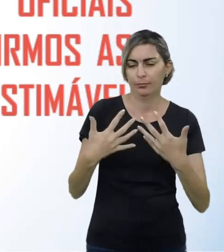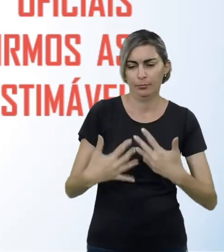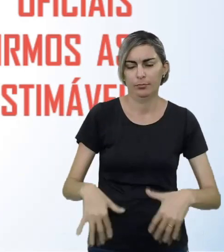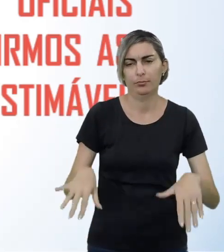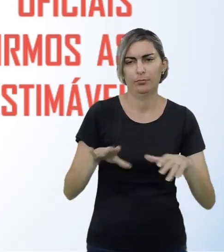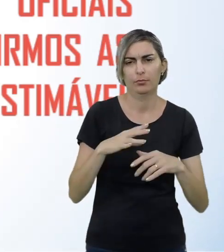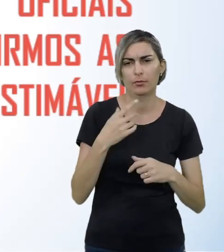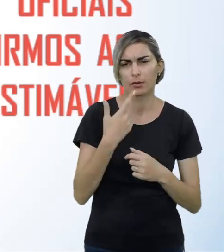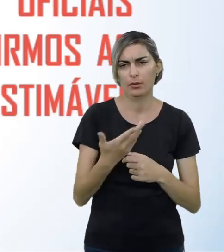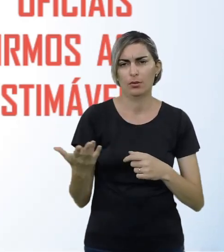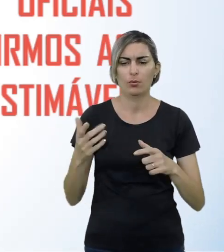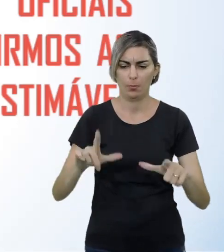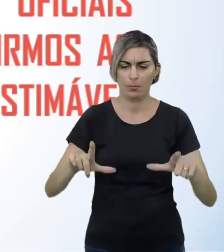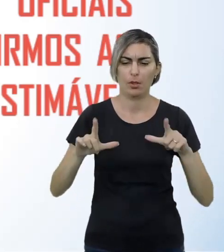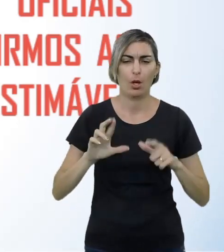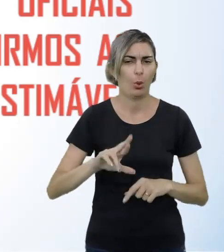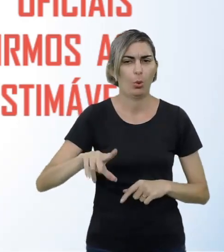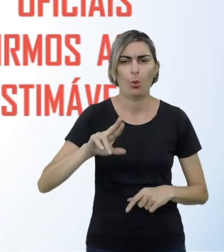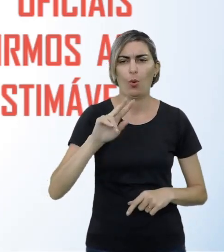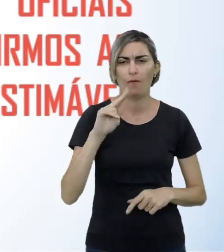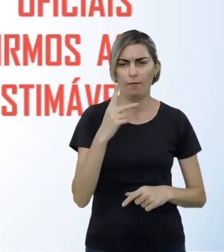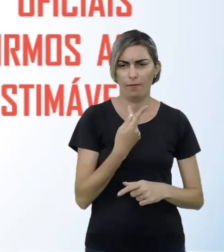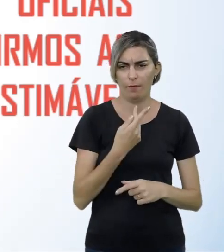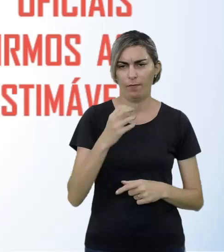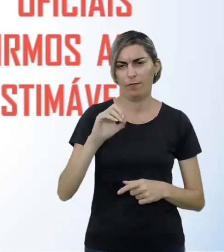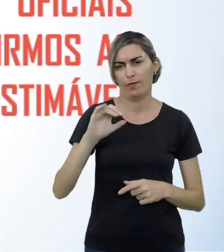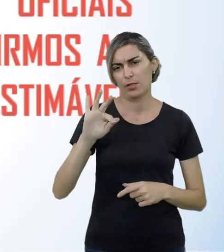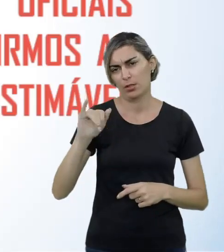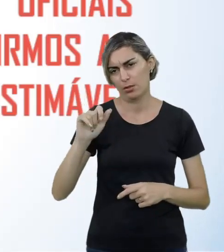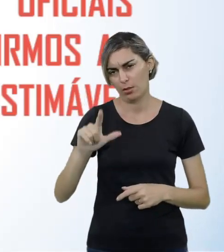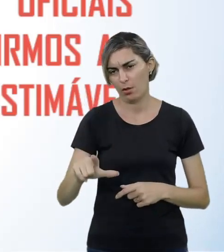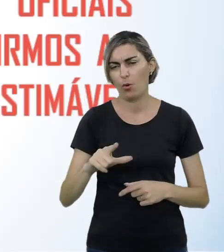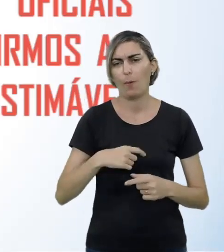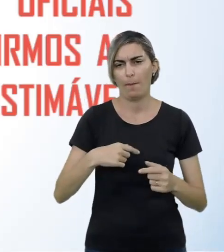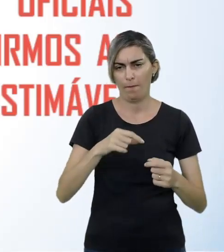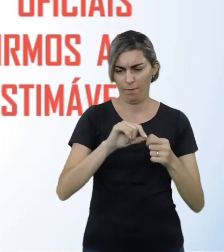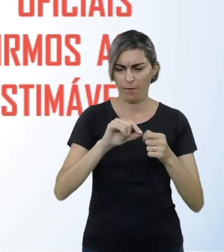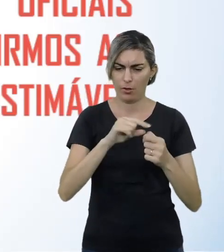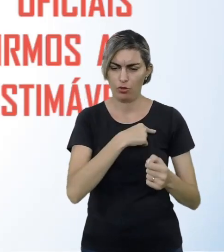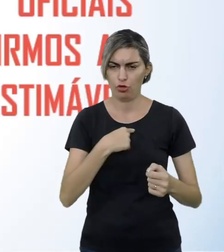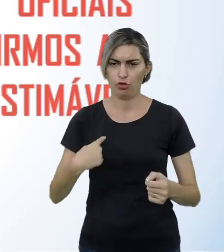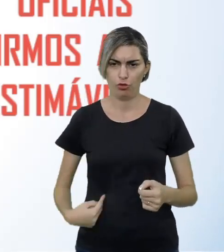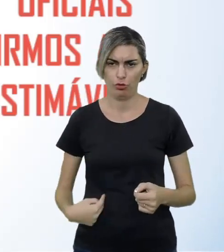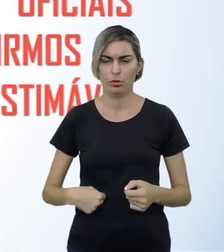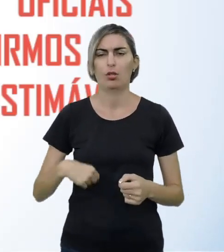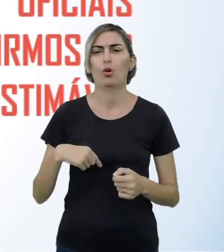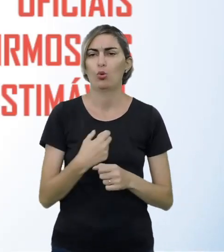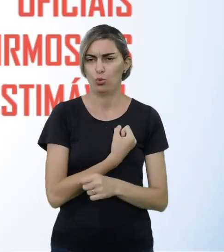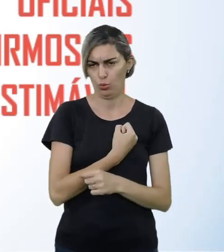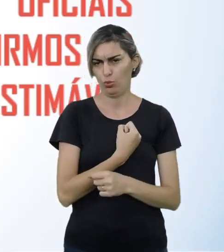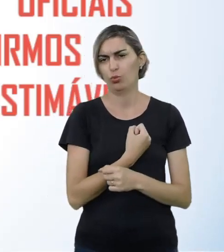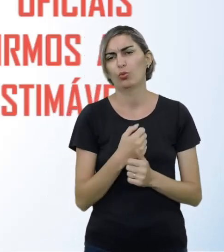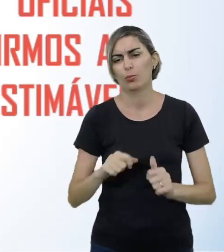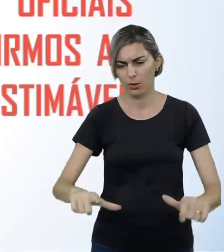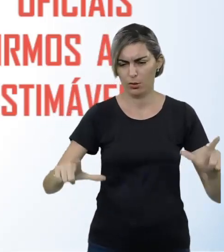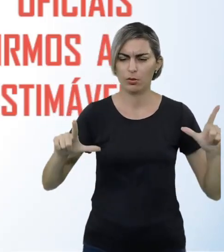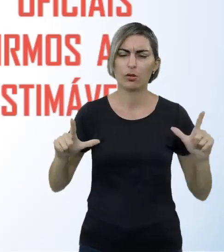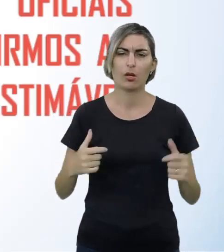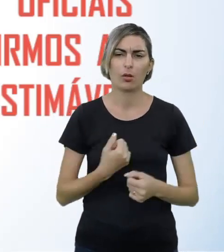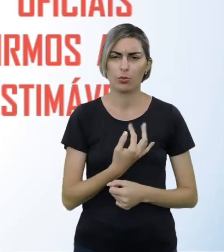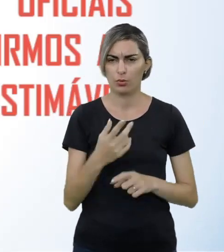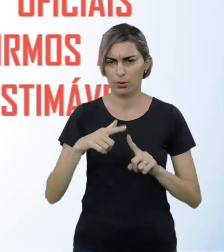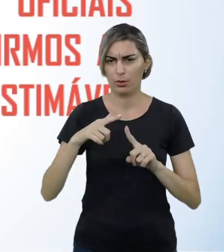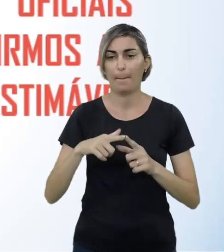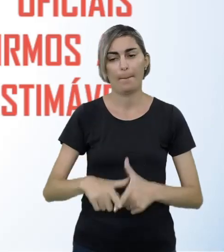naturalmente, se nós incluirmos aquelas placas não oficiais, por exemplo, aquelas que são produzidas na China, nós temos um número inestimável de placas desse tipo.